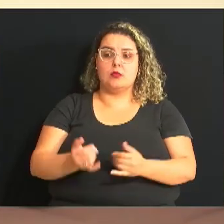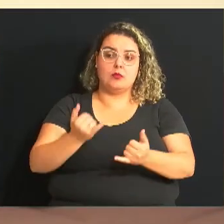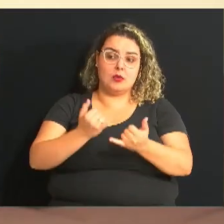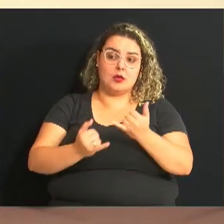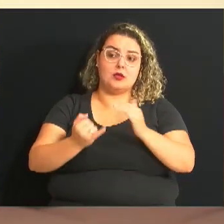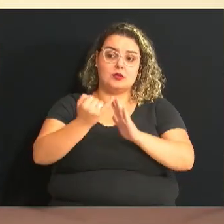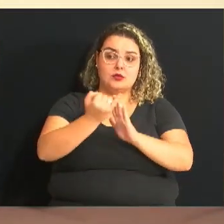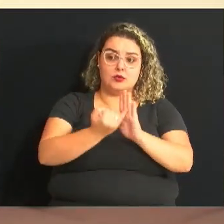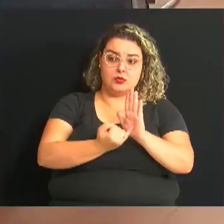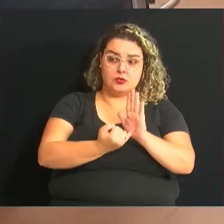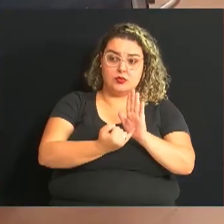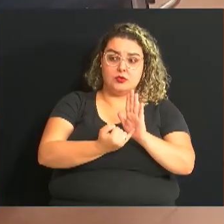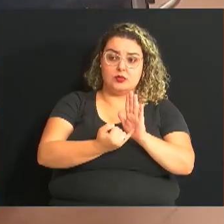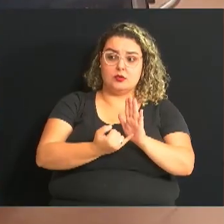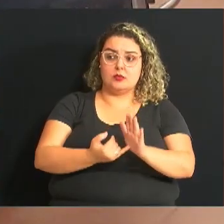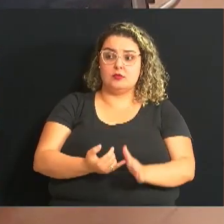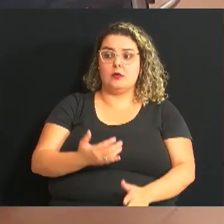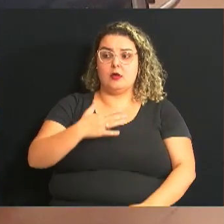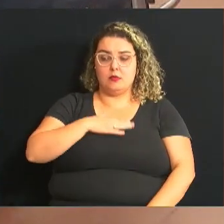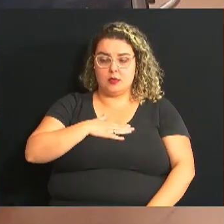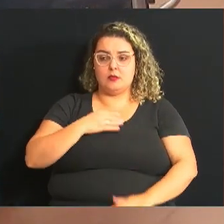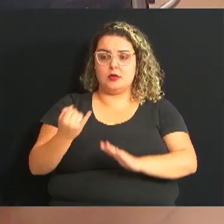renda para a minha instituição.